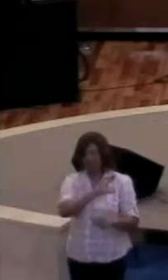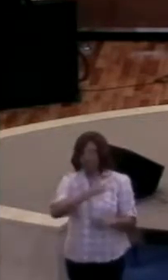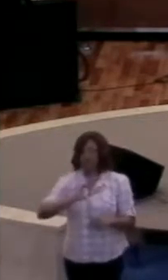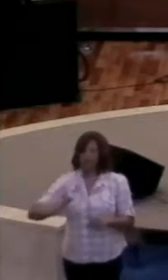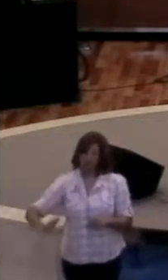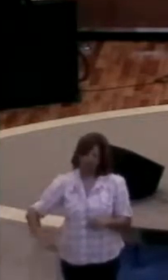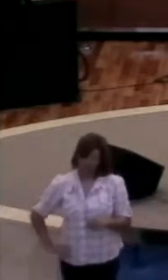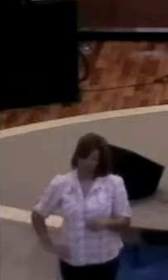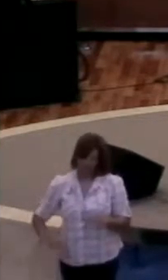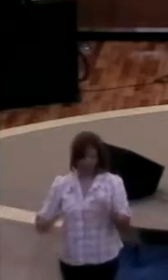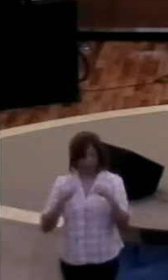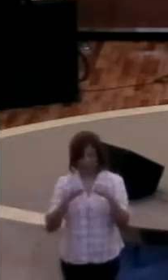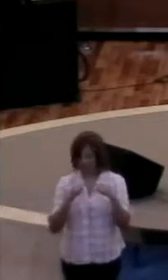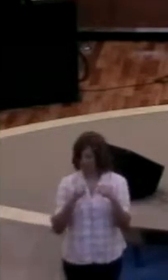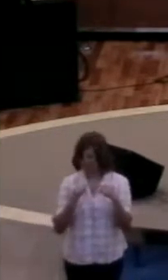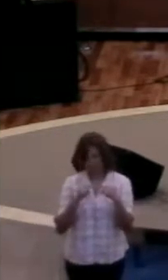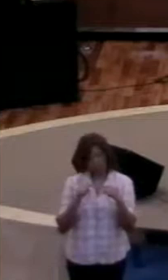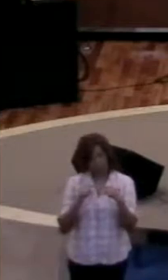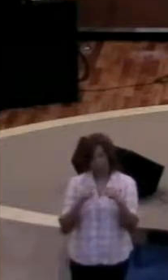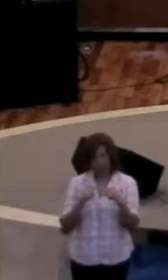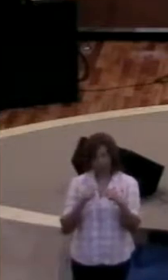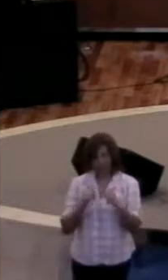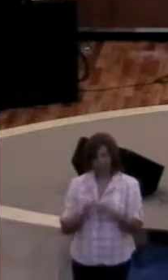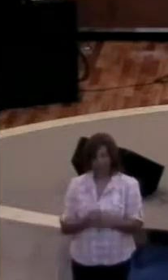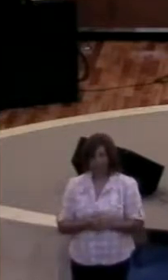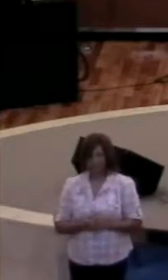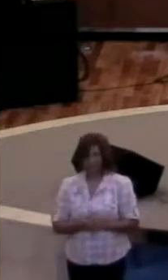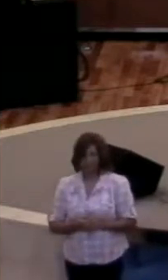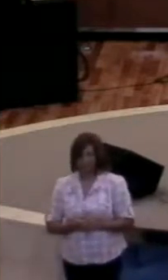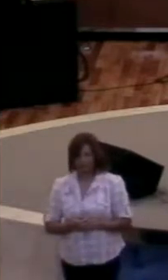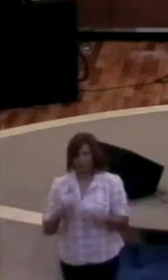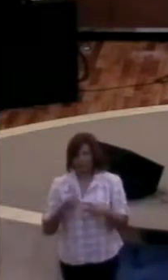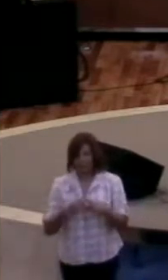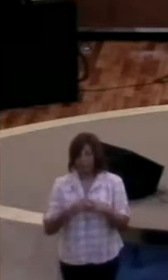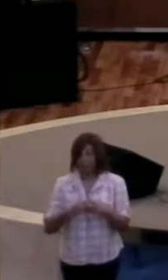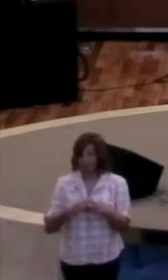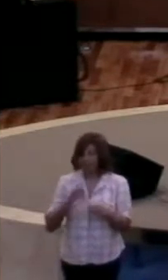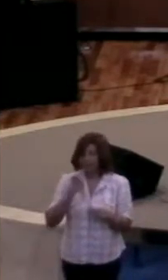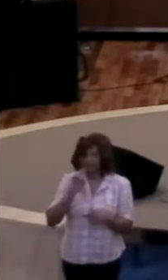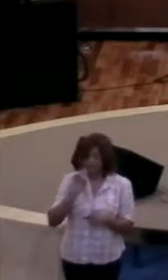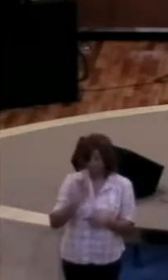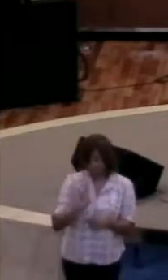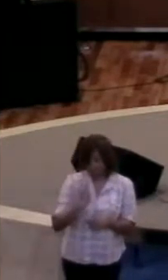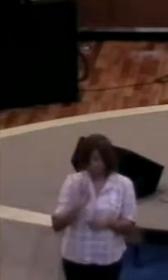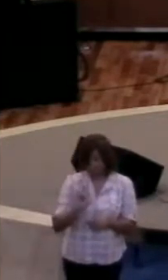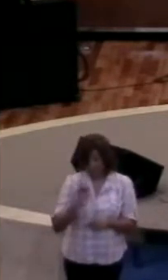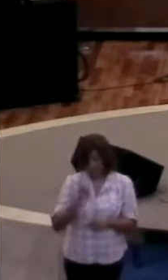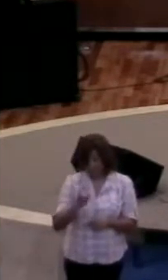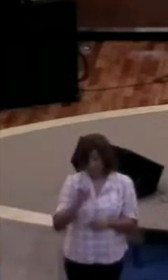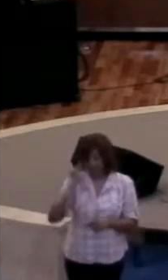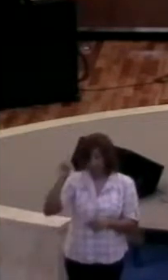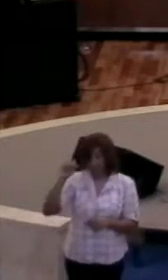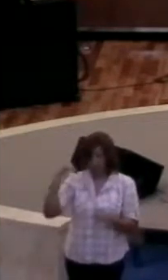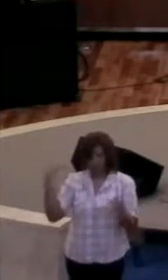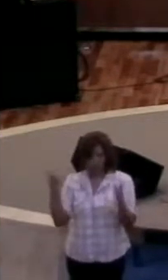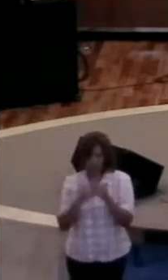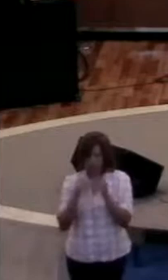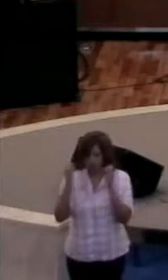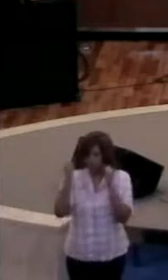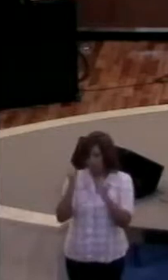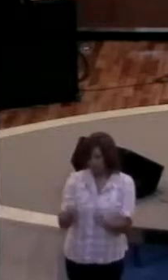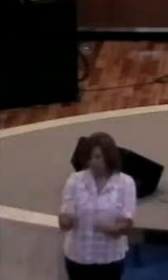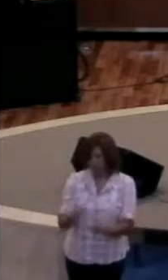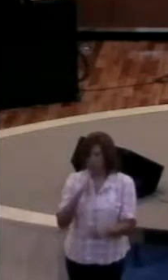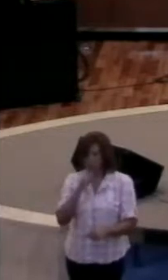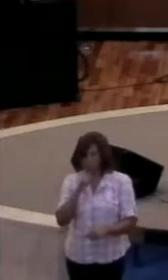esta palavra fugir não se encaixa com a onipotência do Deus Todo-Poderoso, que faz o mar se abrir, que faz